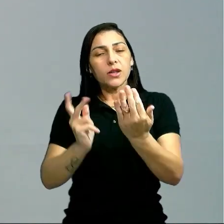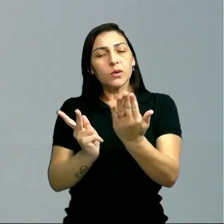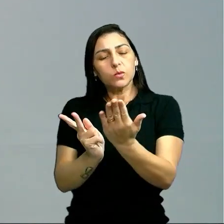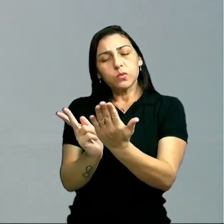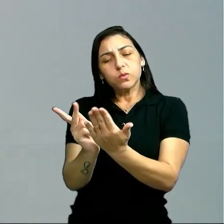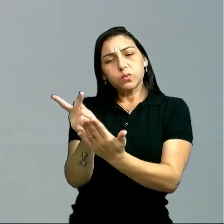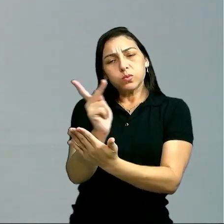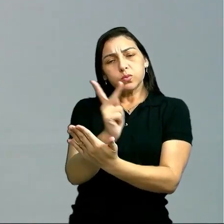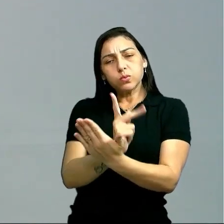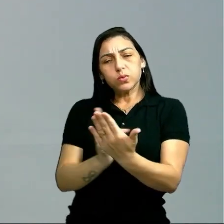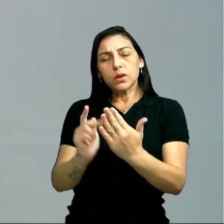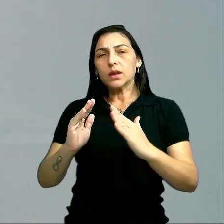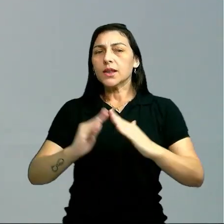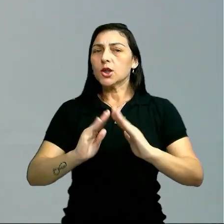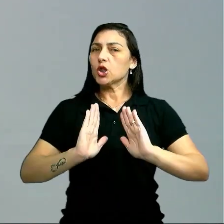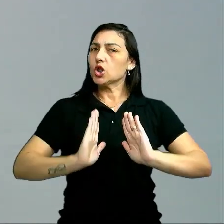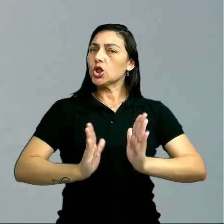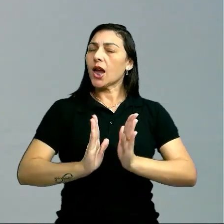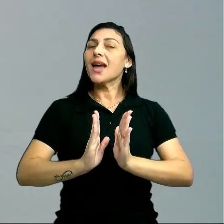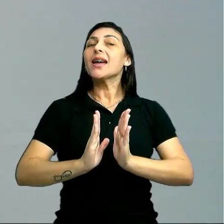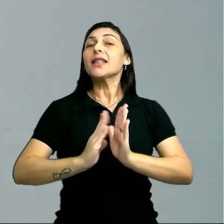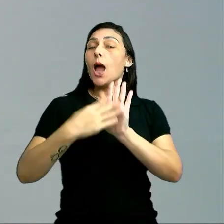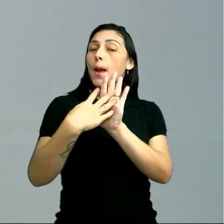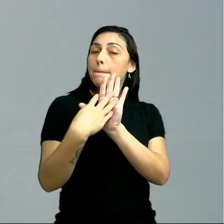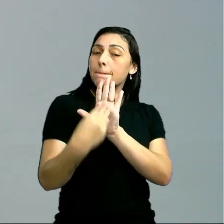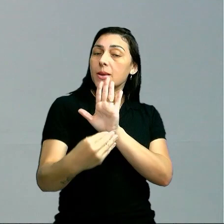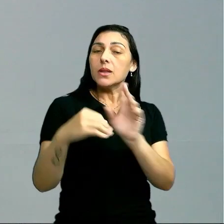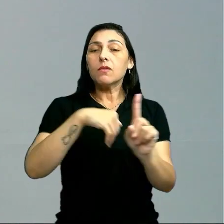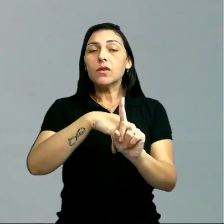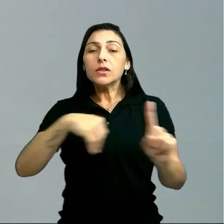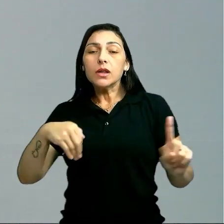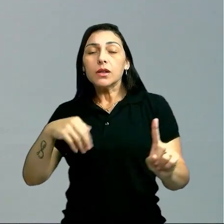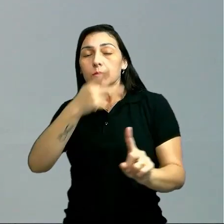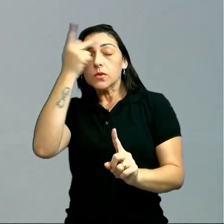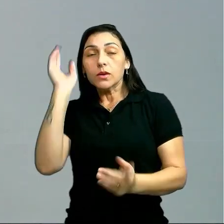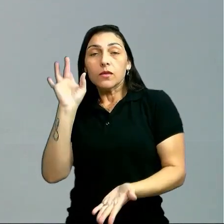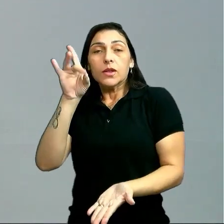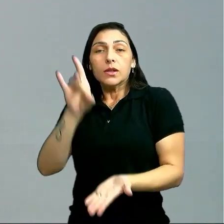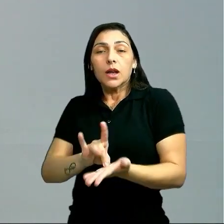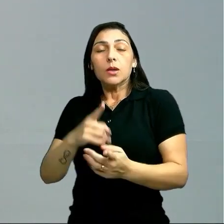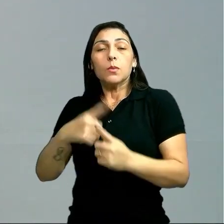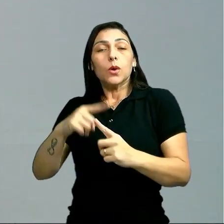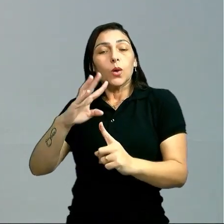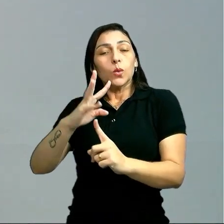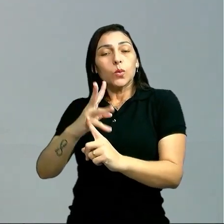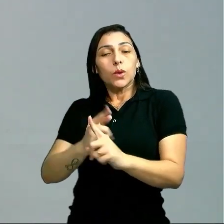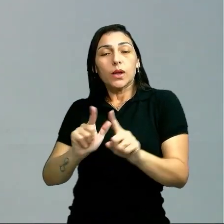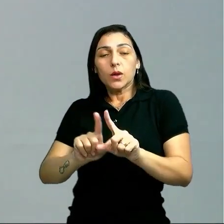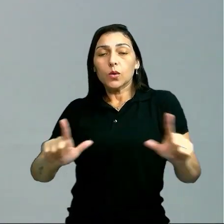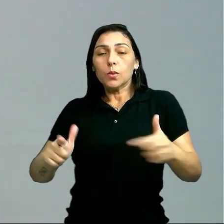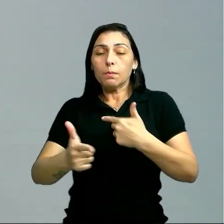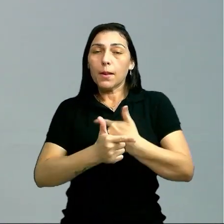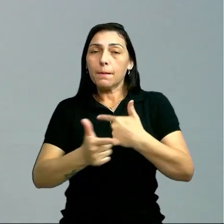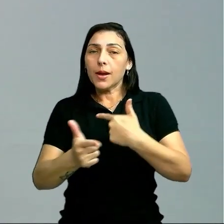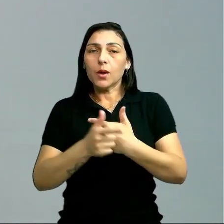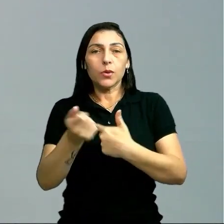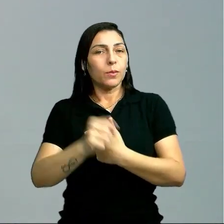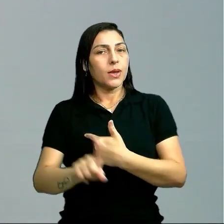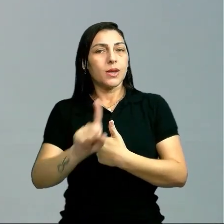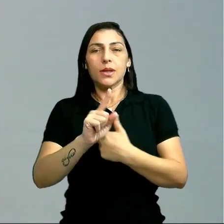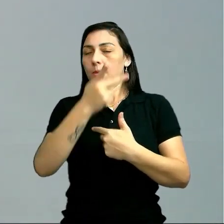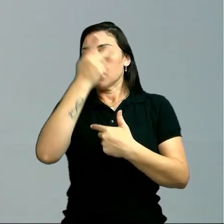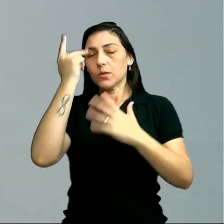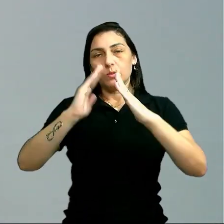dessa casa. Aí ele já está falsificando, afastando as pessoas da verdade, porque o desenho da cartolina não vai servir para